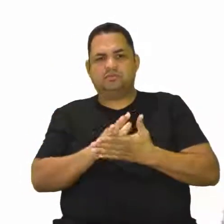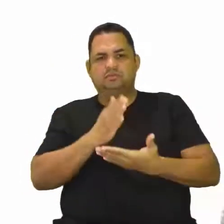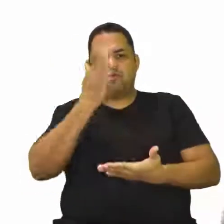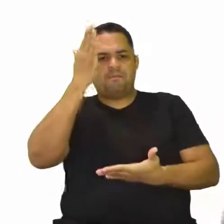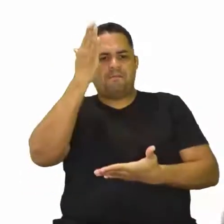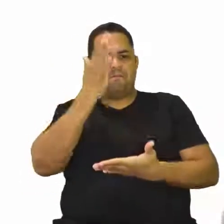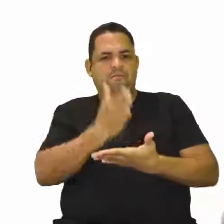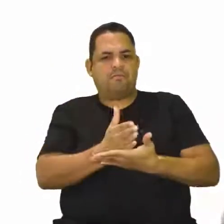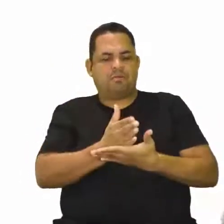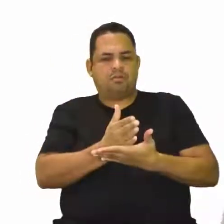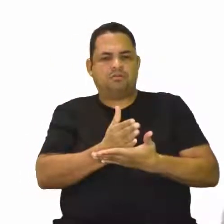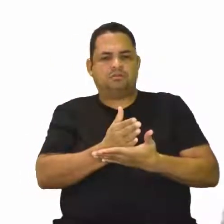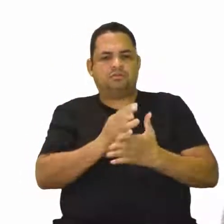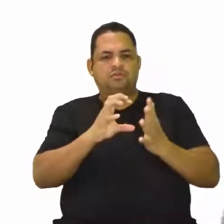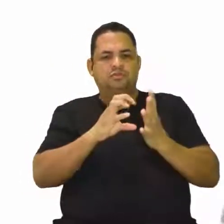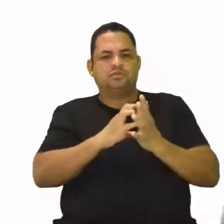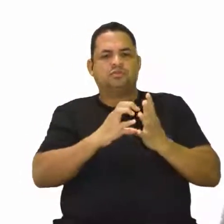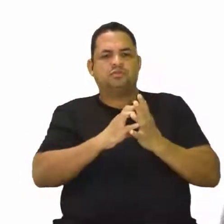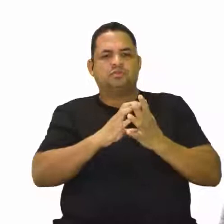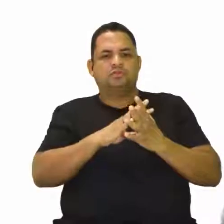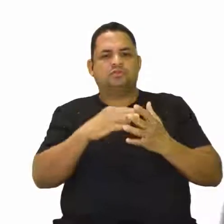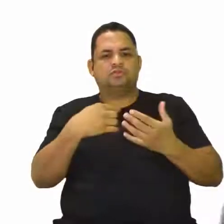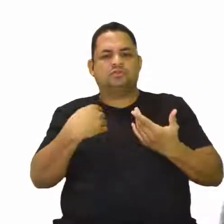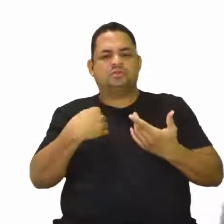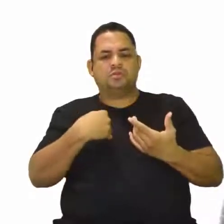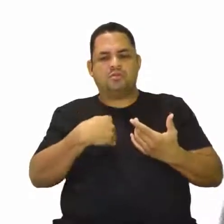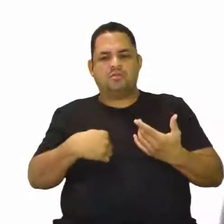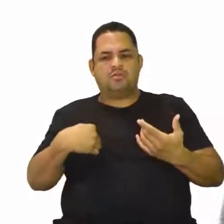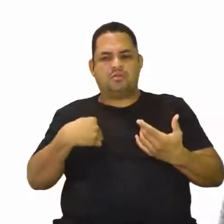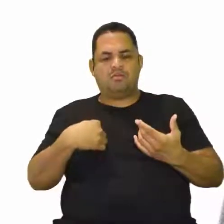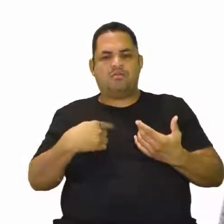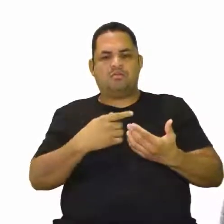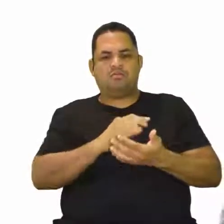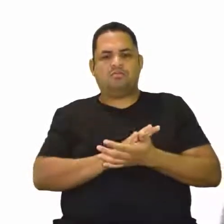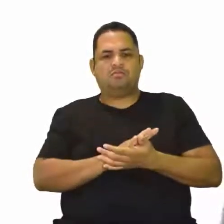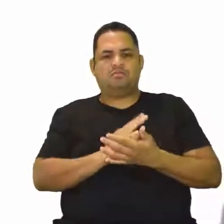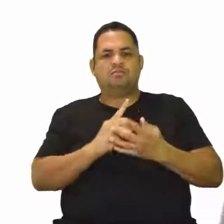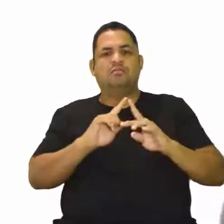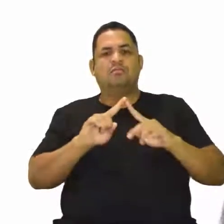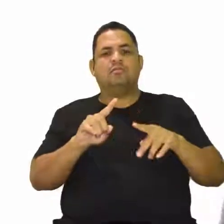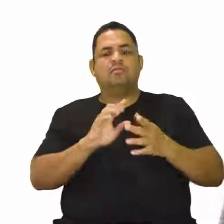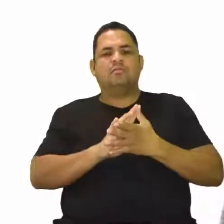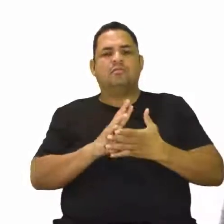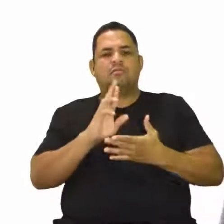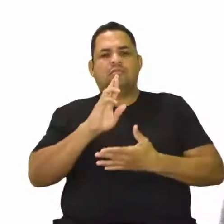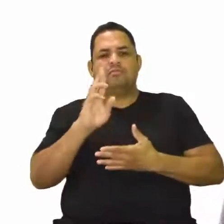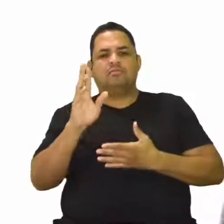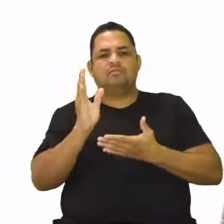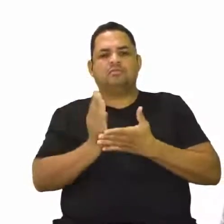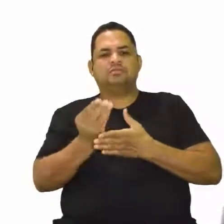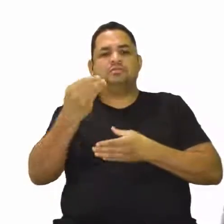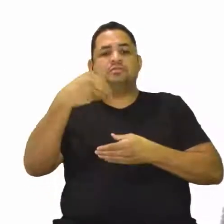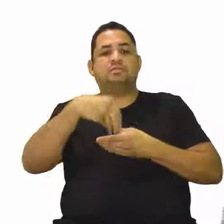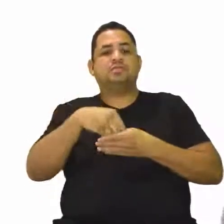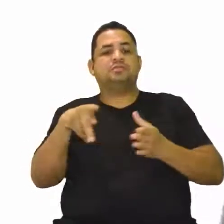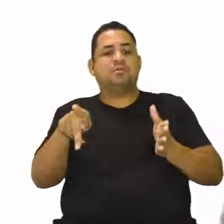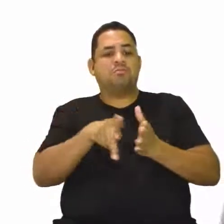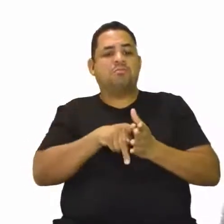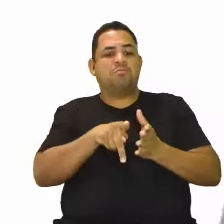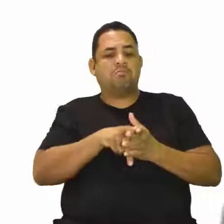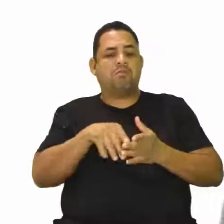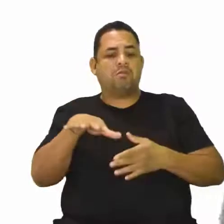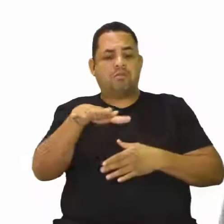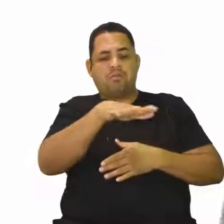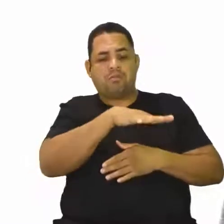cortando o símbolo nazista que é suástica olha que o Só que os russos vão lutar dentro do seu território